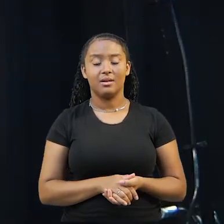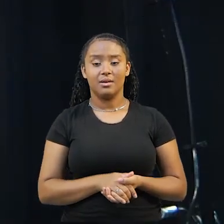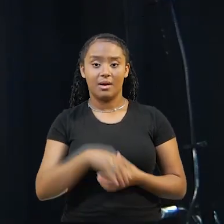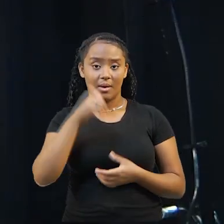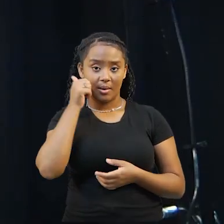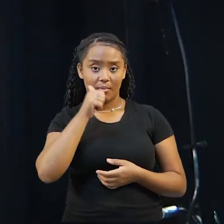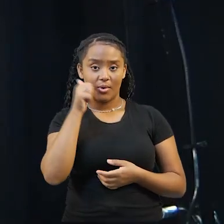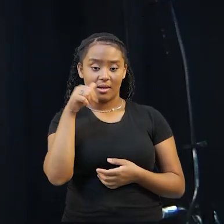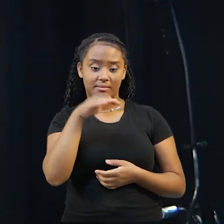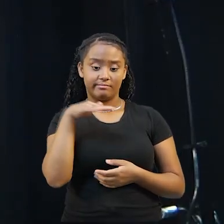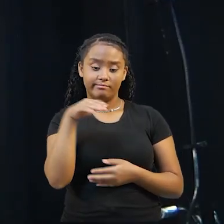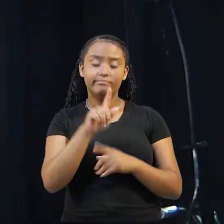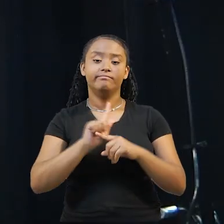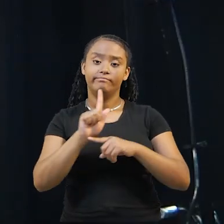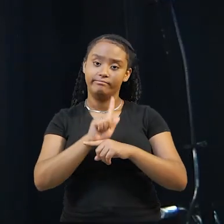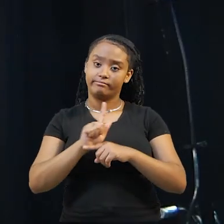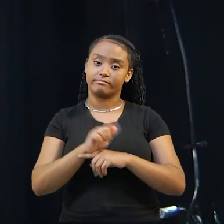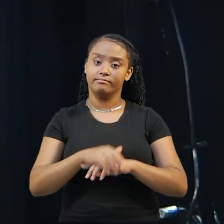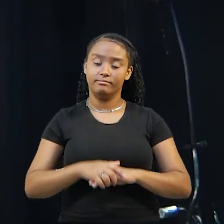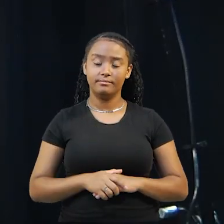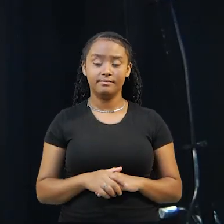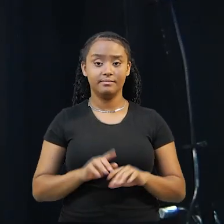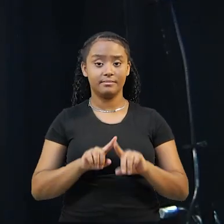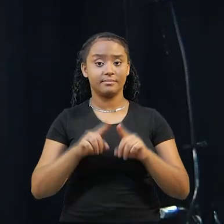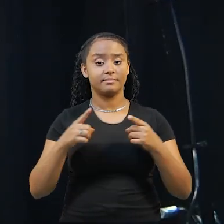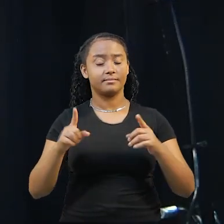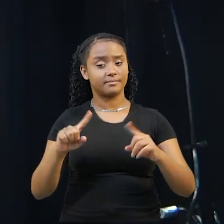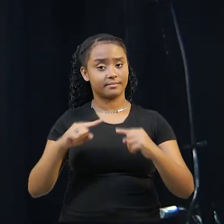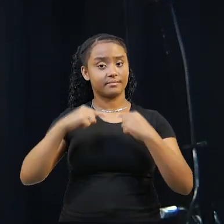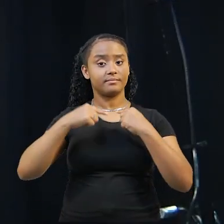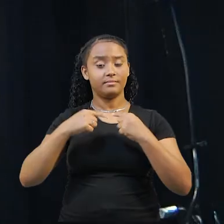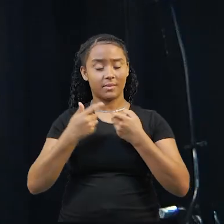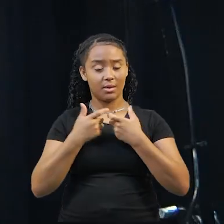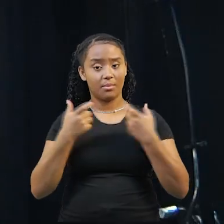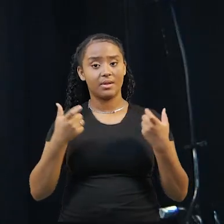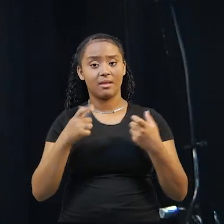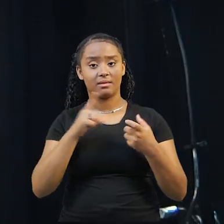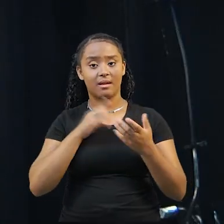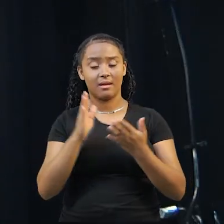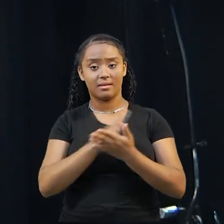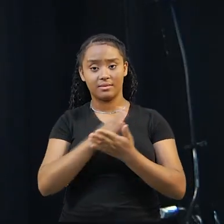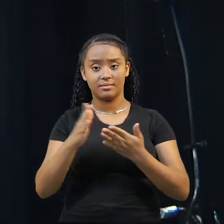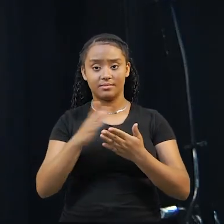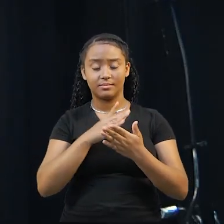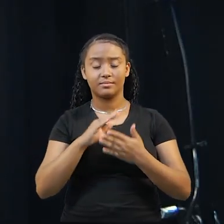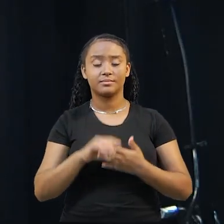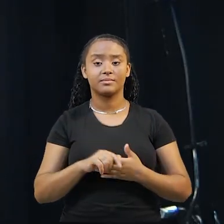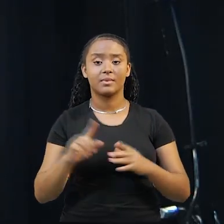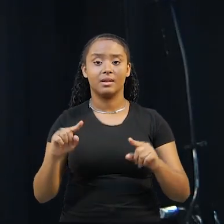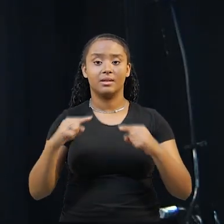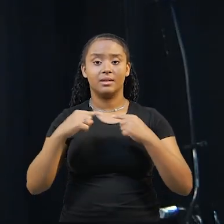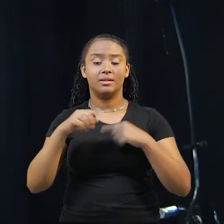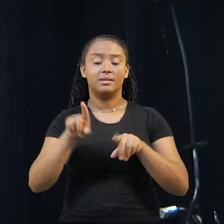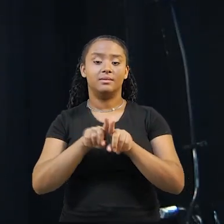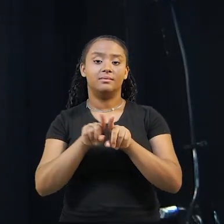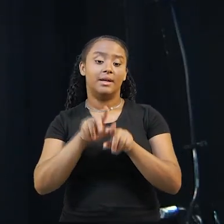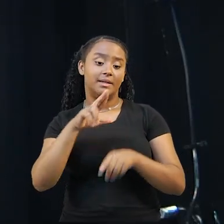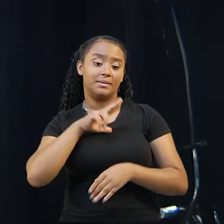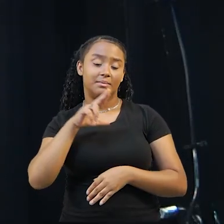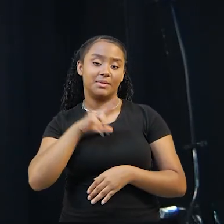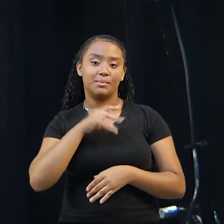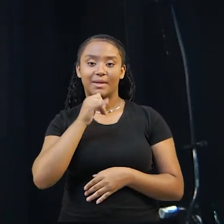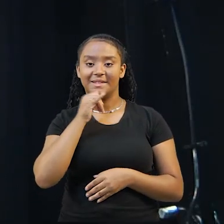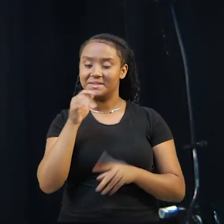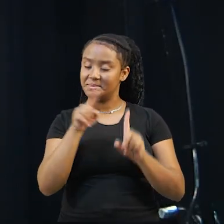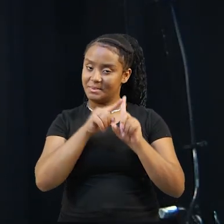mulheres, né, dentro do ambiente de gestão. Mas os desafios são muito grandes. Eu tenho desafios que são pessoais, como o desafio da